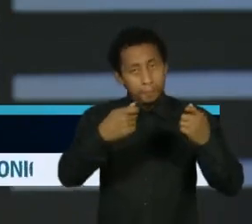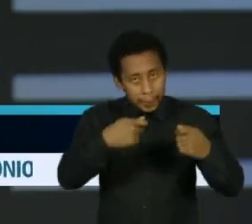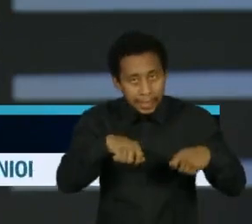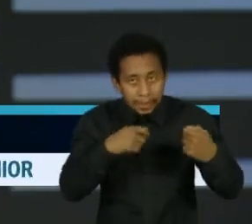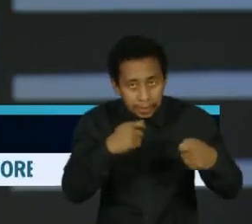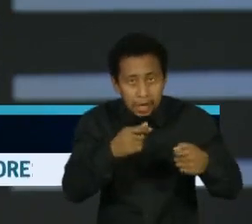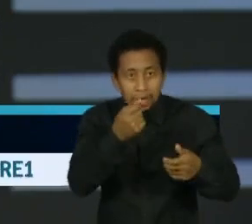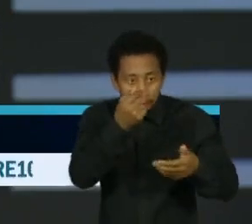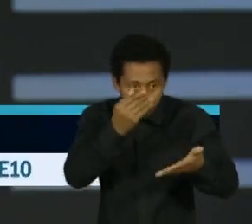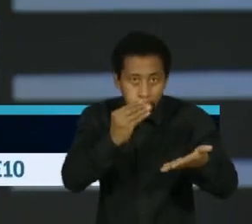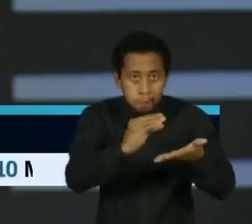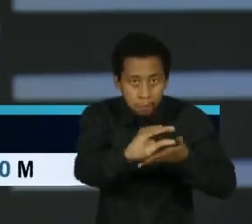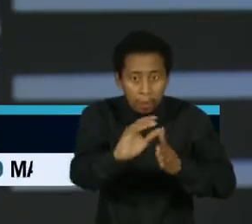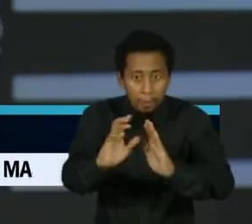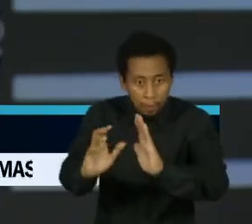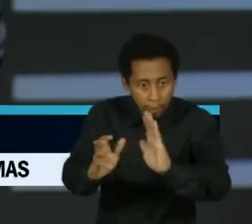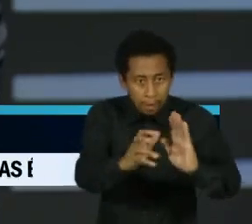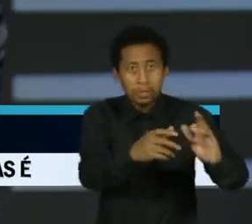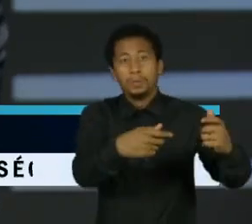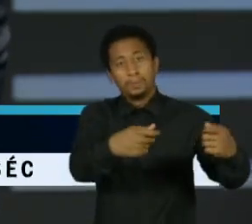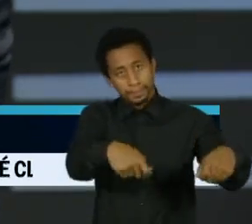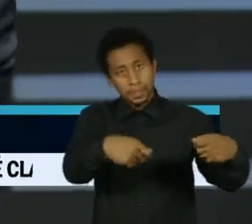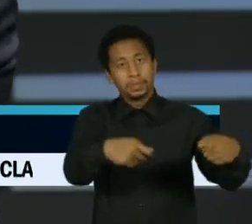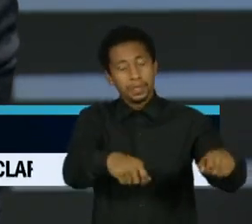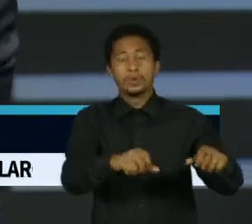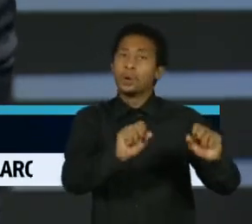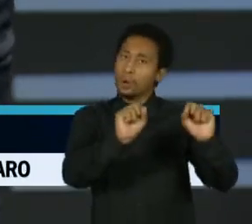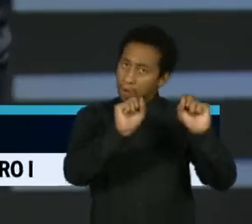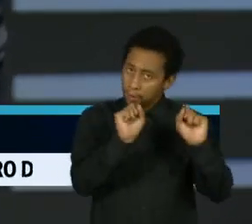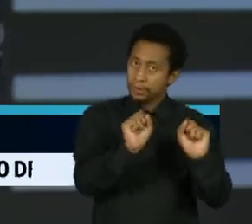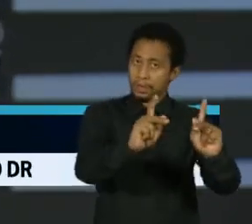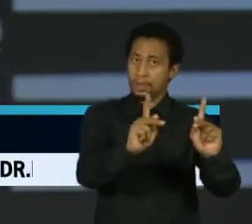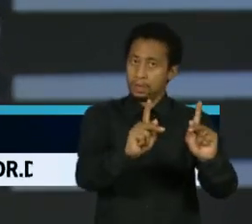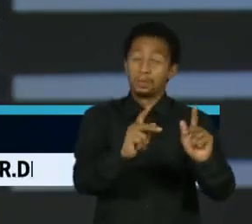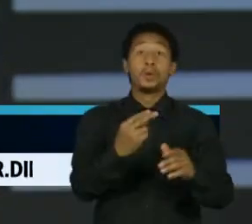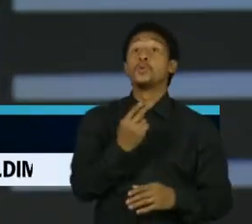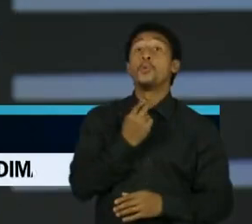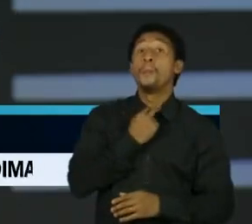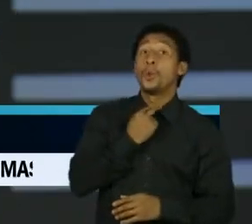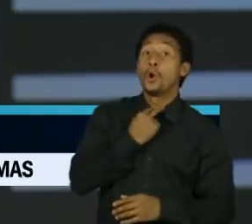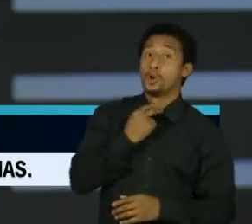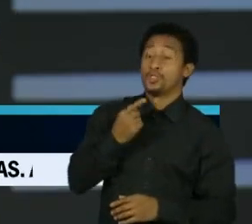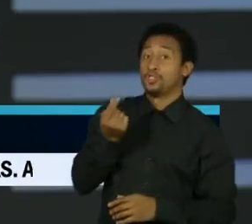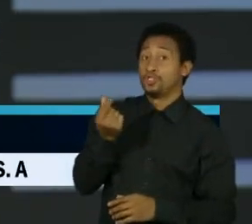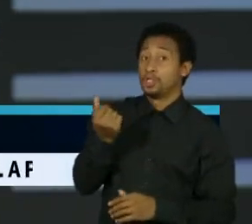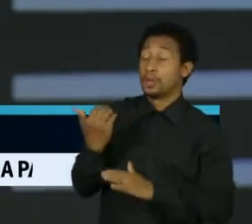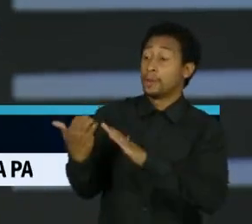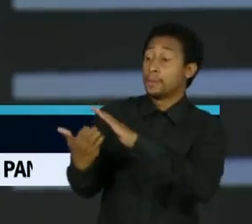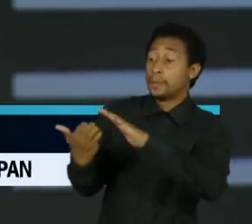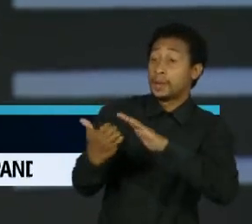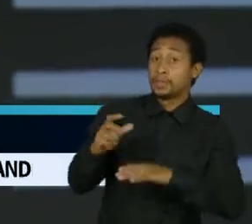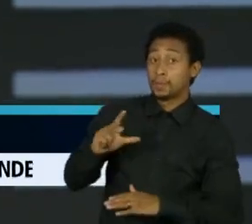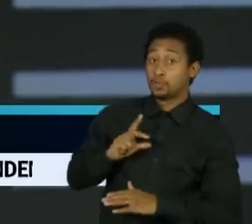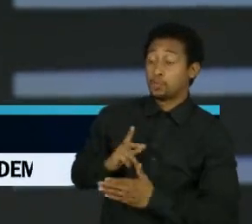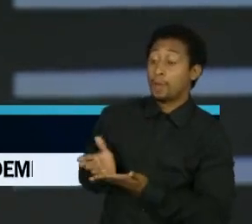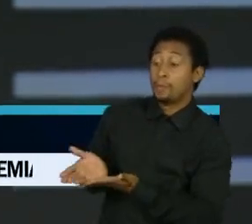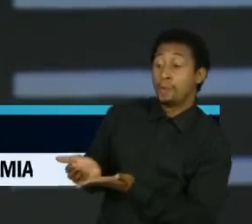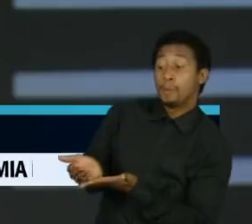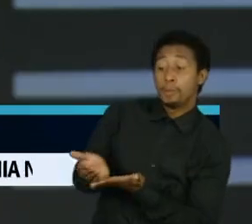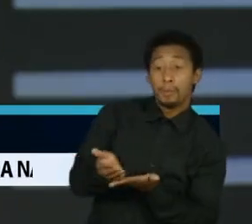eleitoral Já que você não pode mais utilizar de recurso privado porém e de empresas porém